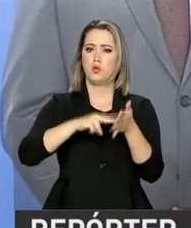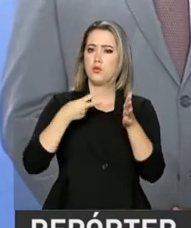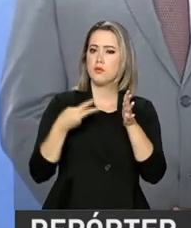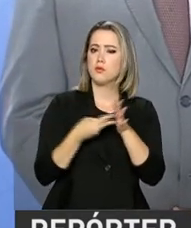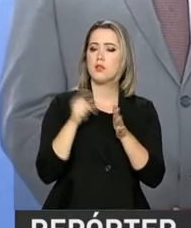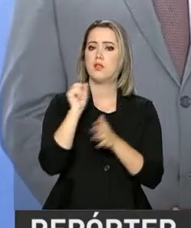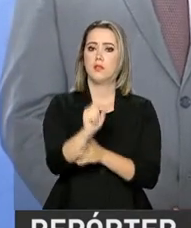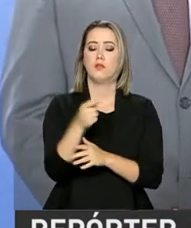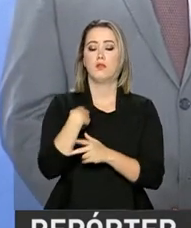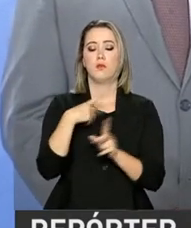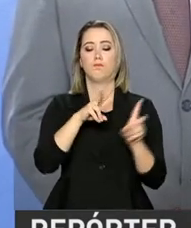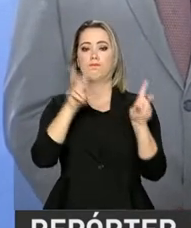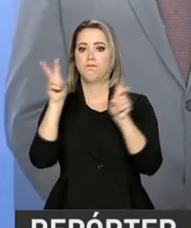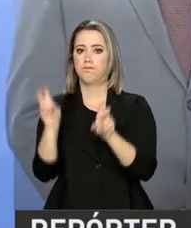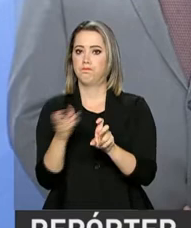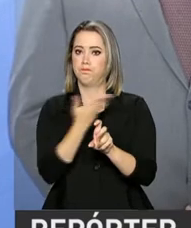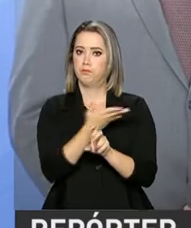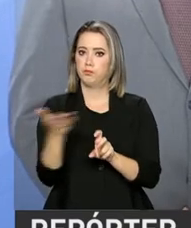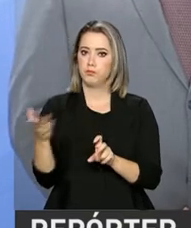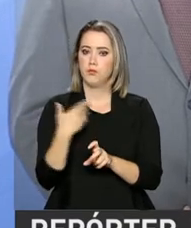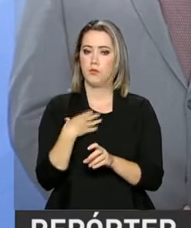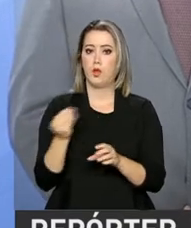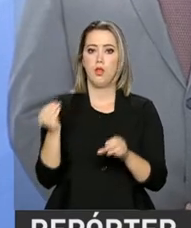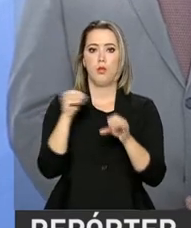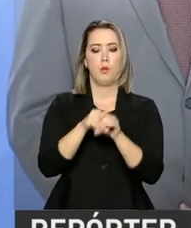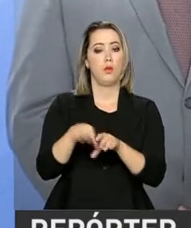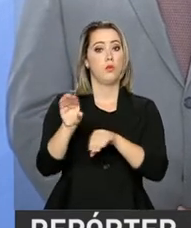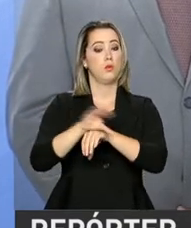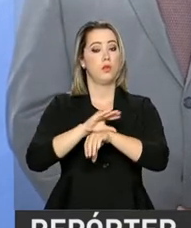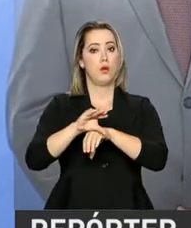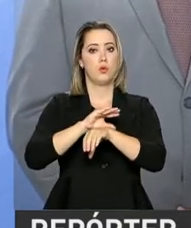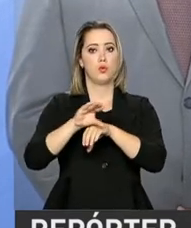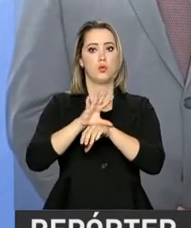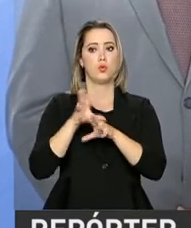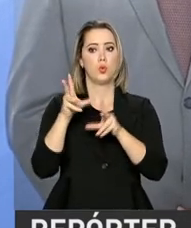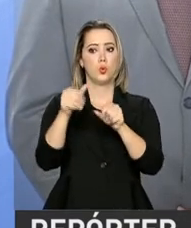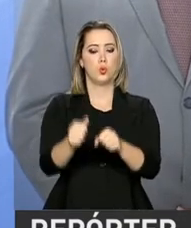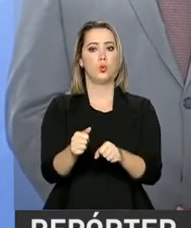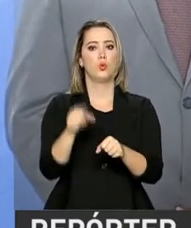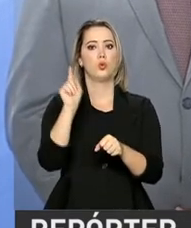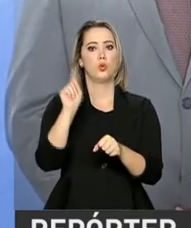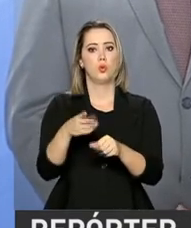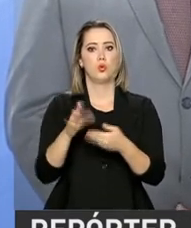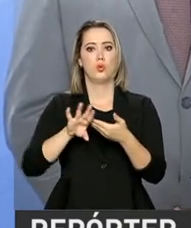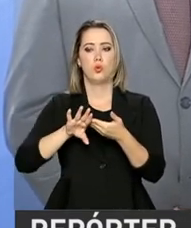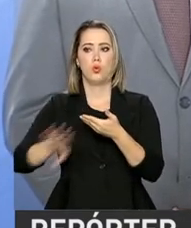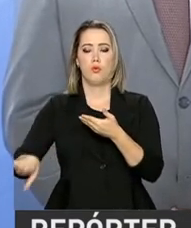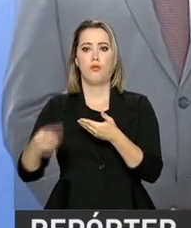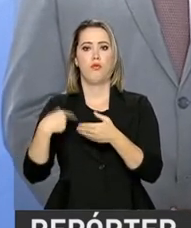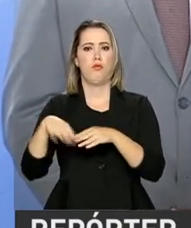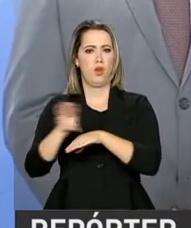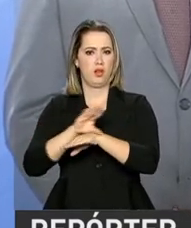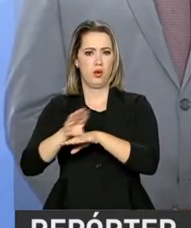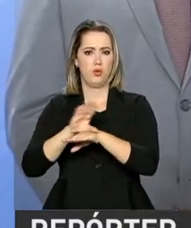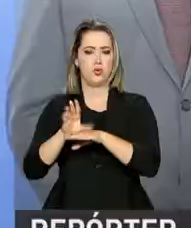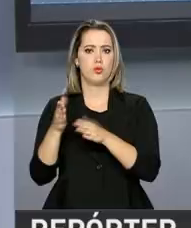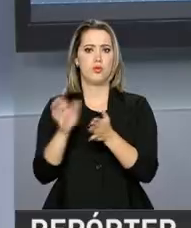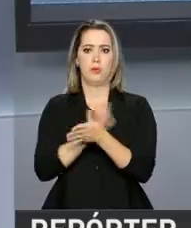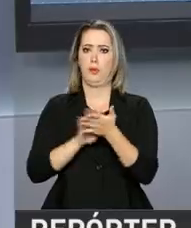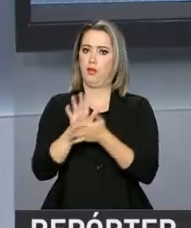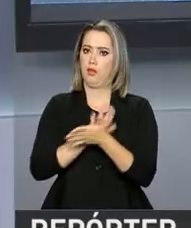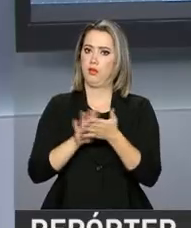da seguinte forma dentro da constituição tudo fora da constituição nada